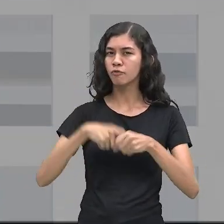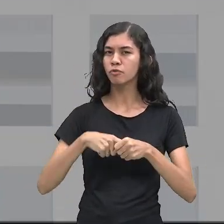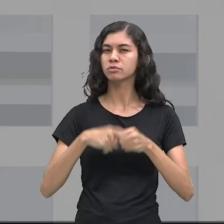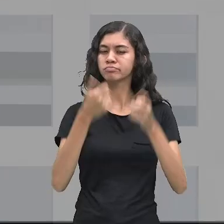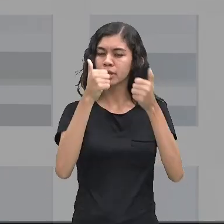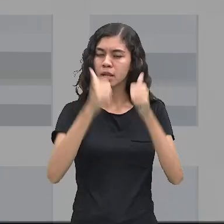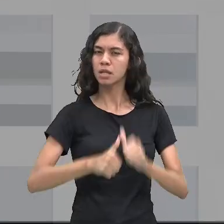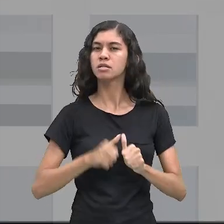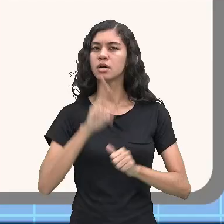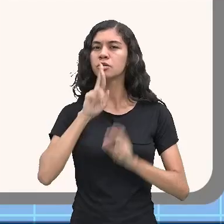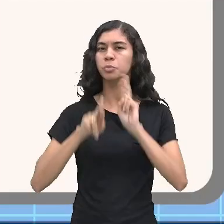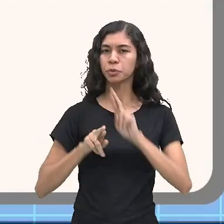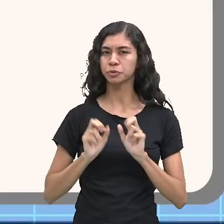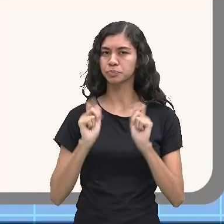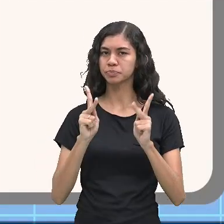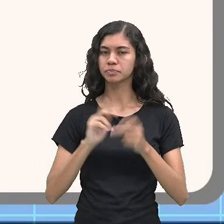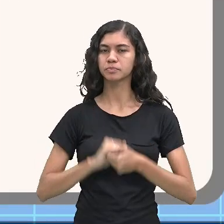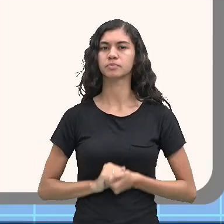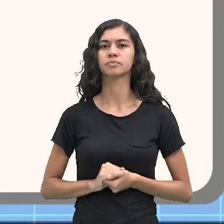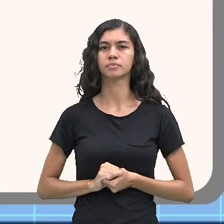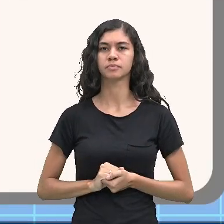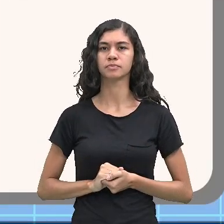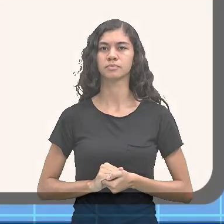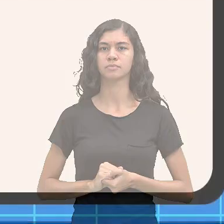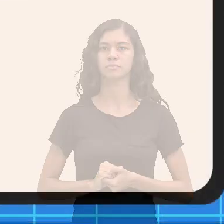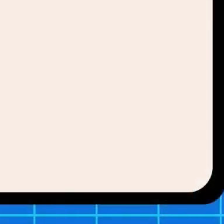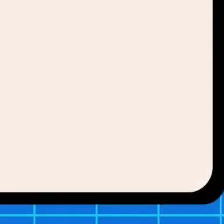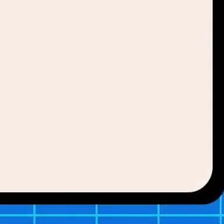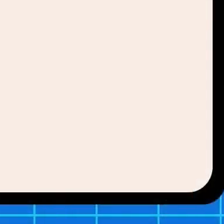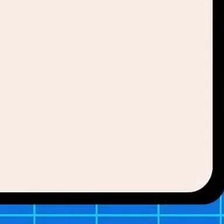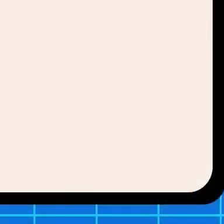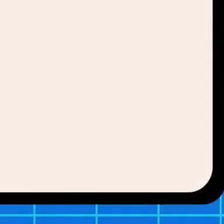conferir essas respostas.